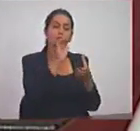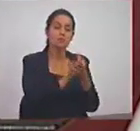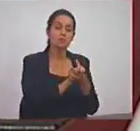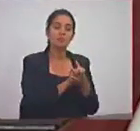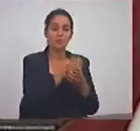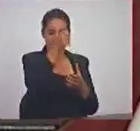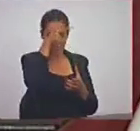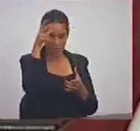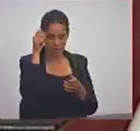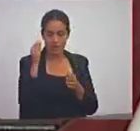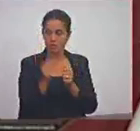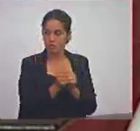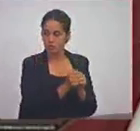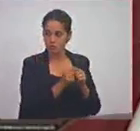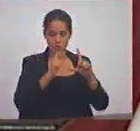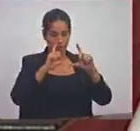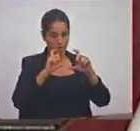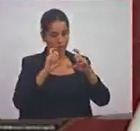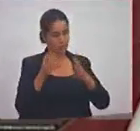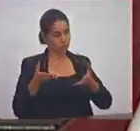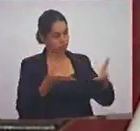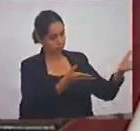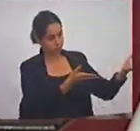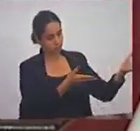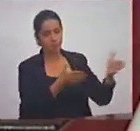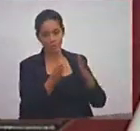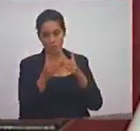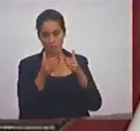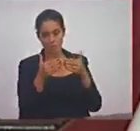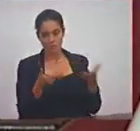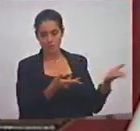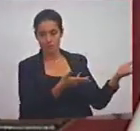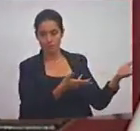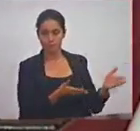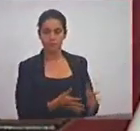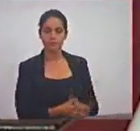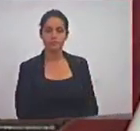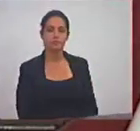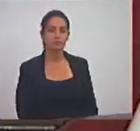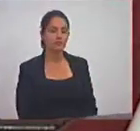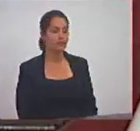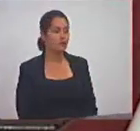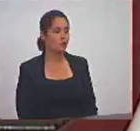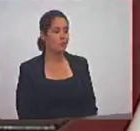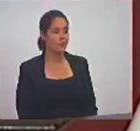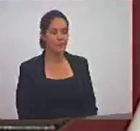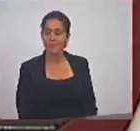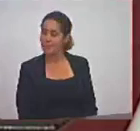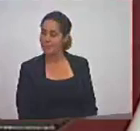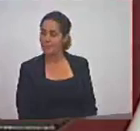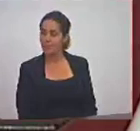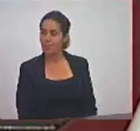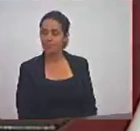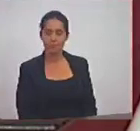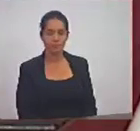da entrega dessa homenagem a essa servidora que muito faz pela nossa cidade e